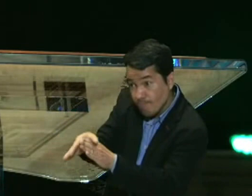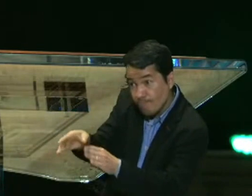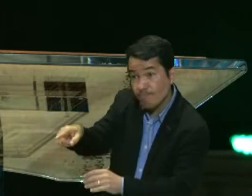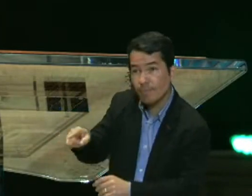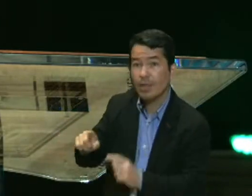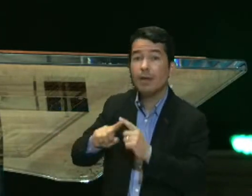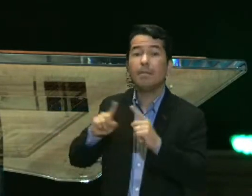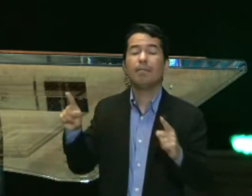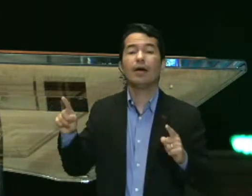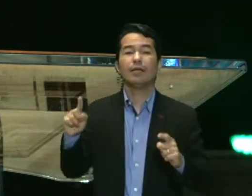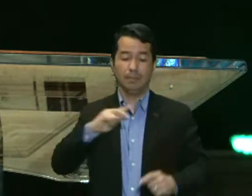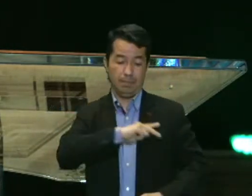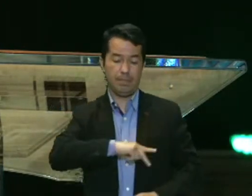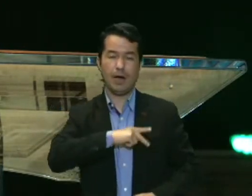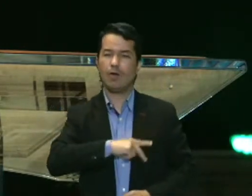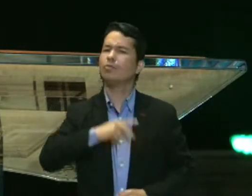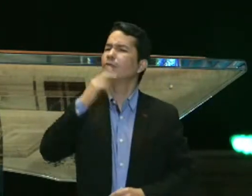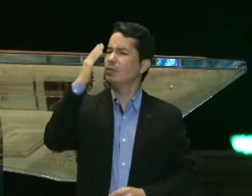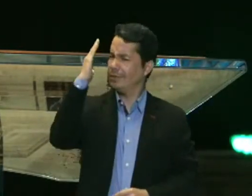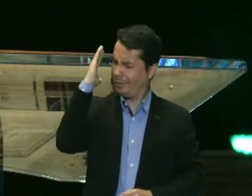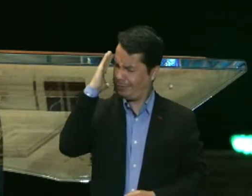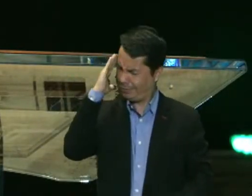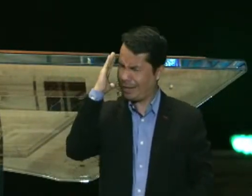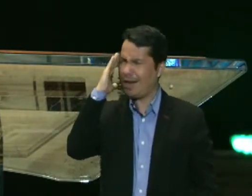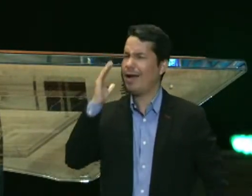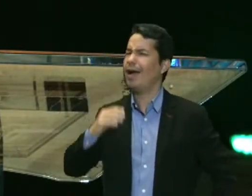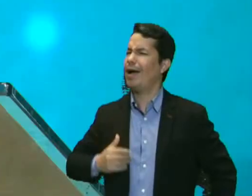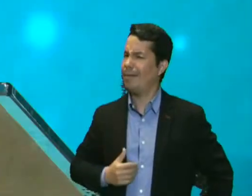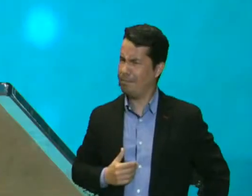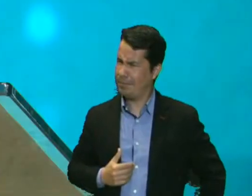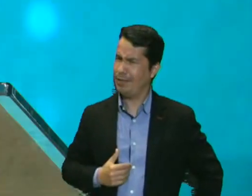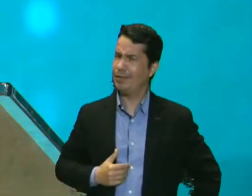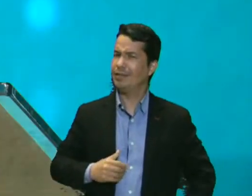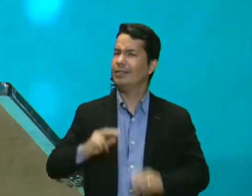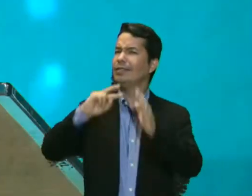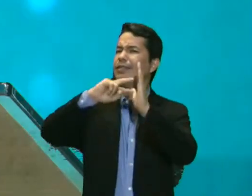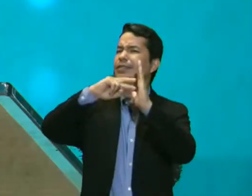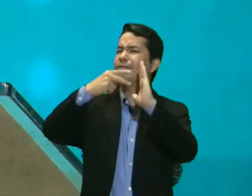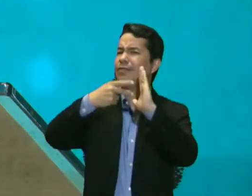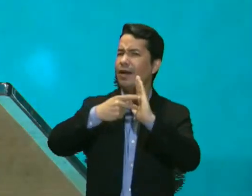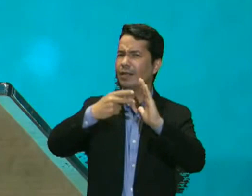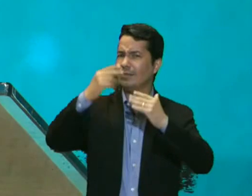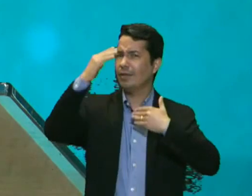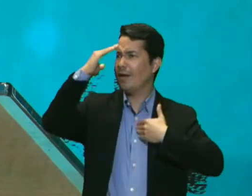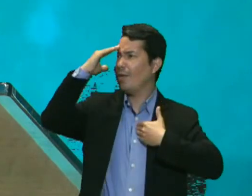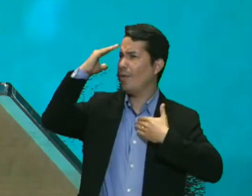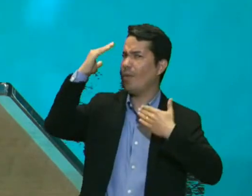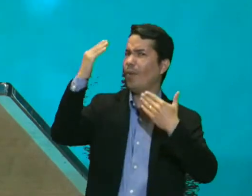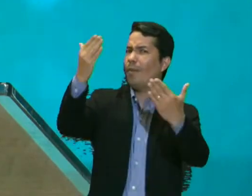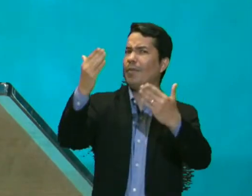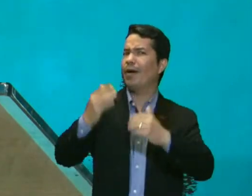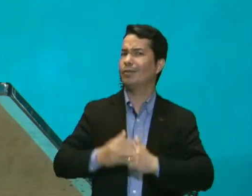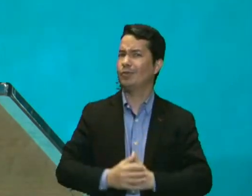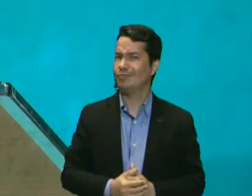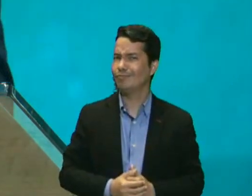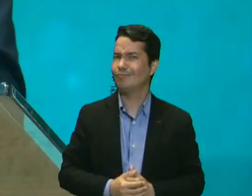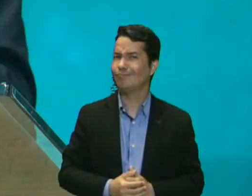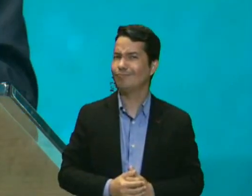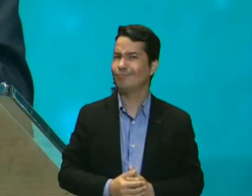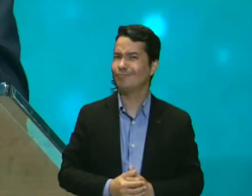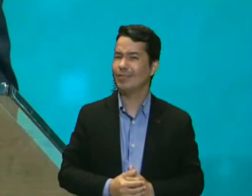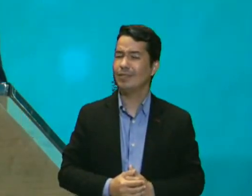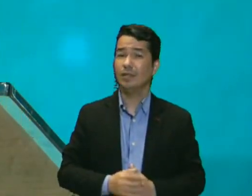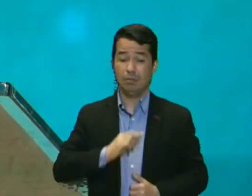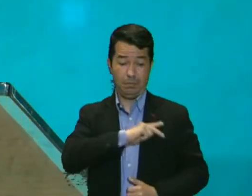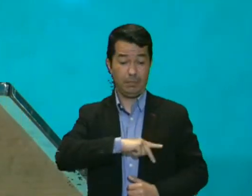Ele sabia o que significava ser grato em todas as circunstâncias. Tanto da